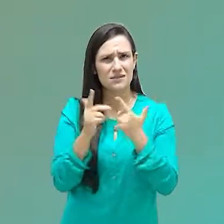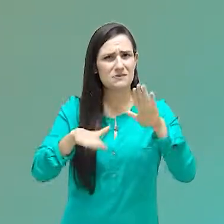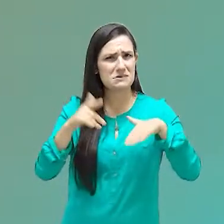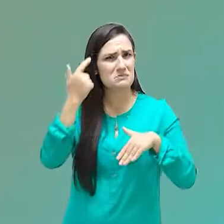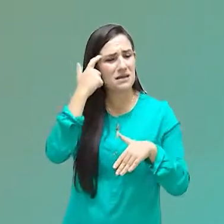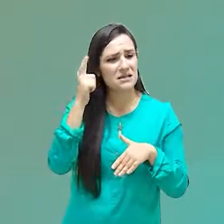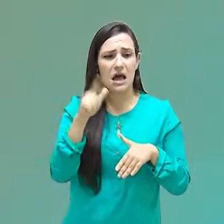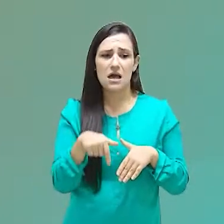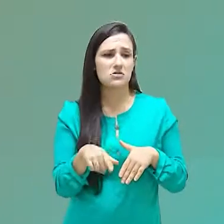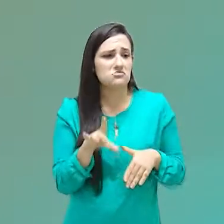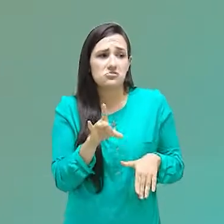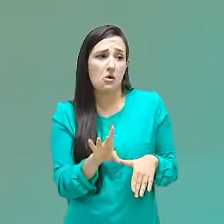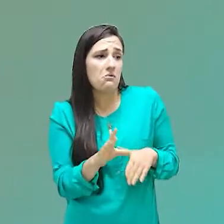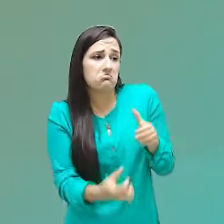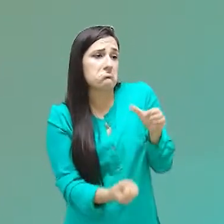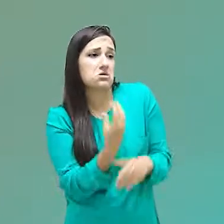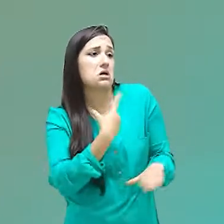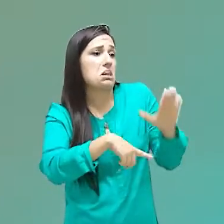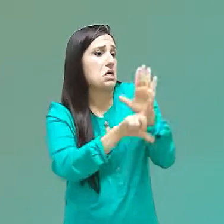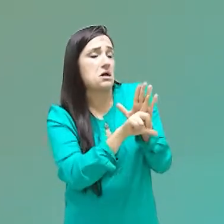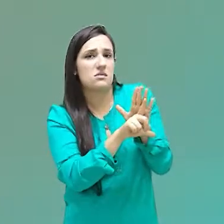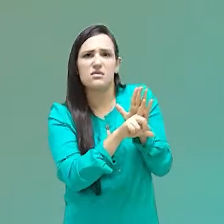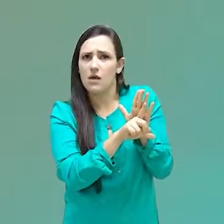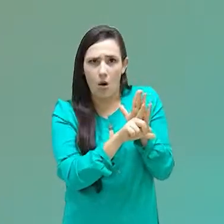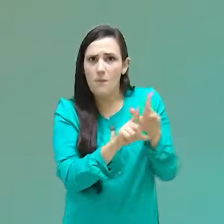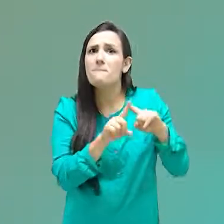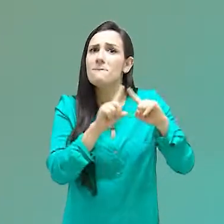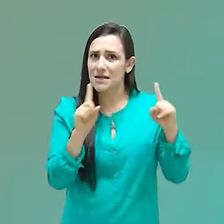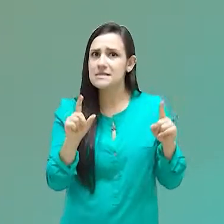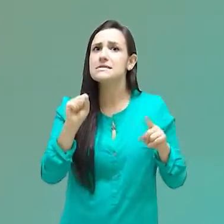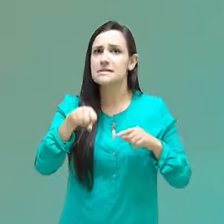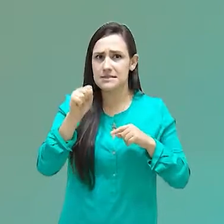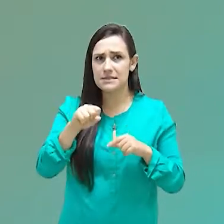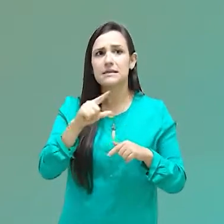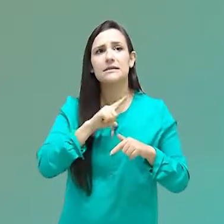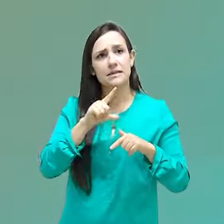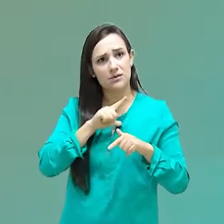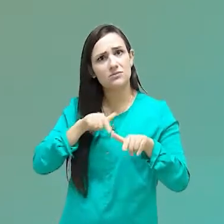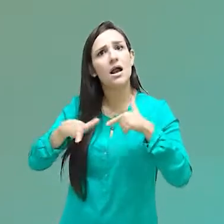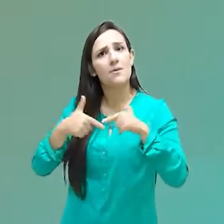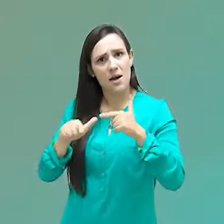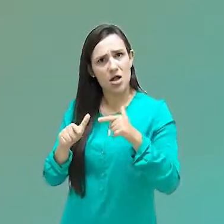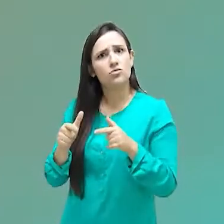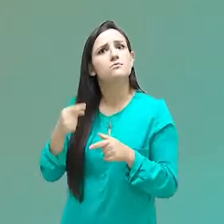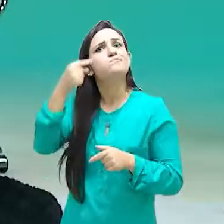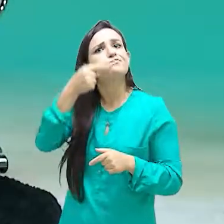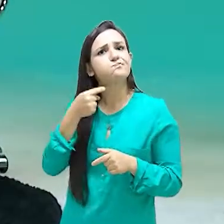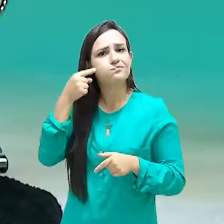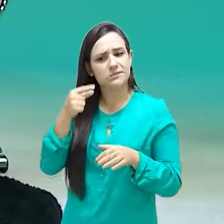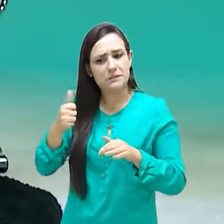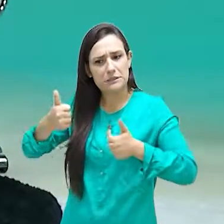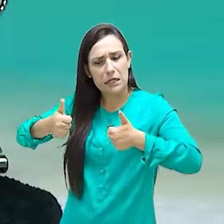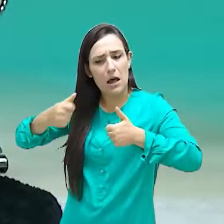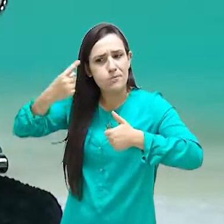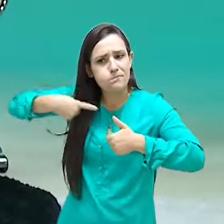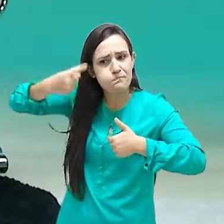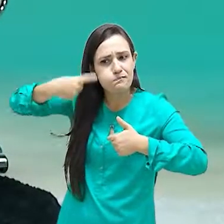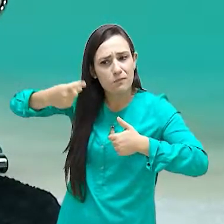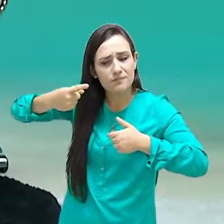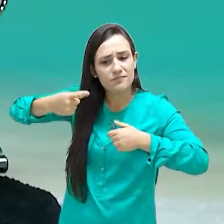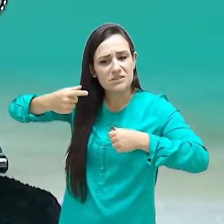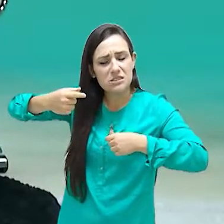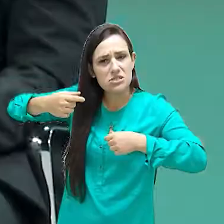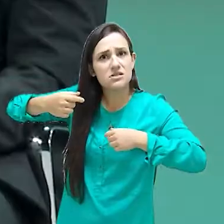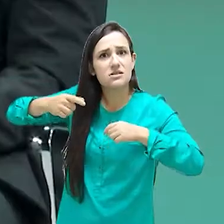impressão de que ali só se faz um trabalho político, né? Mas, na verdade, ele é suportado por uma atividade jurídica intensa, né? E é justamente aí que você